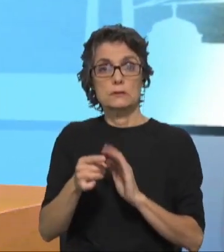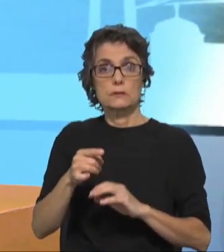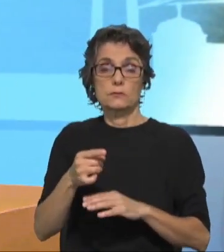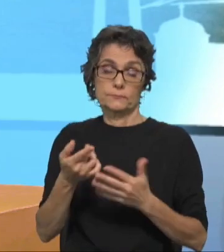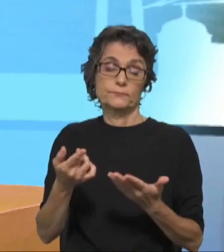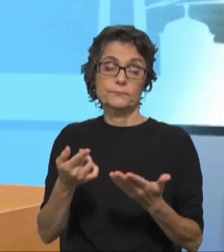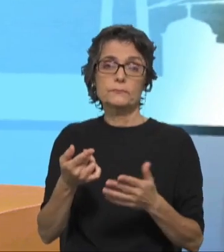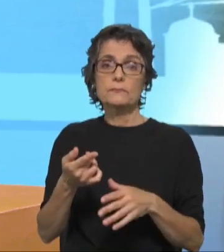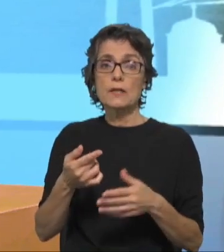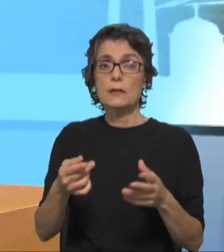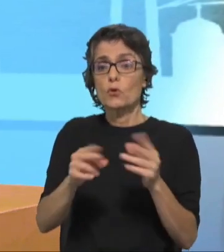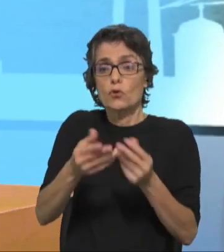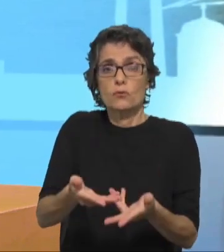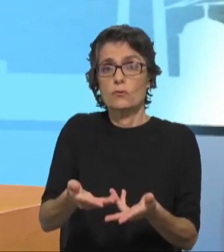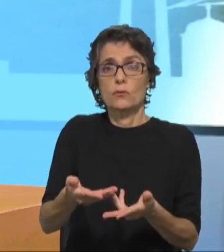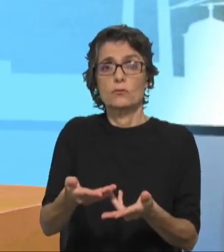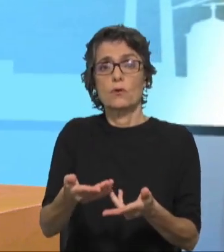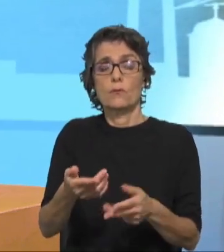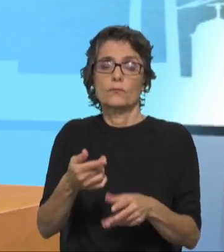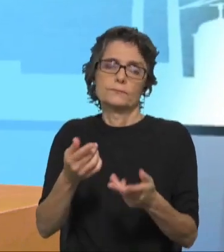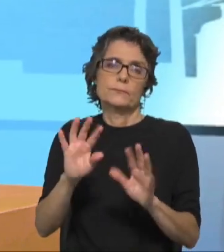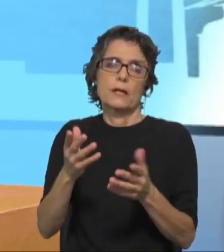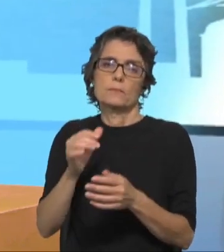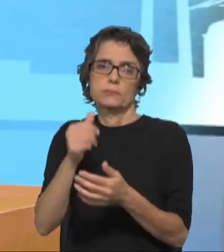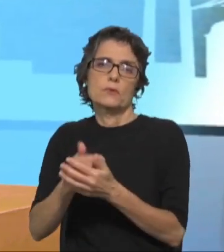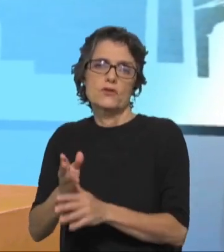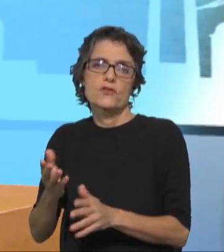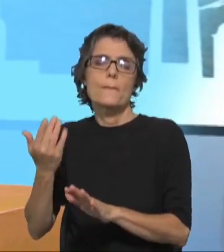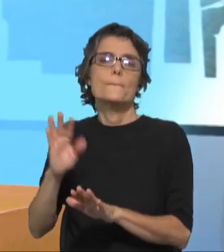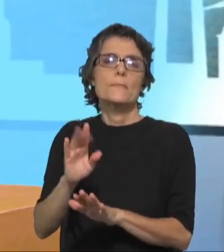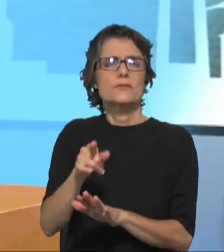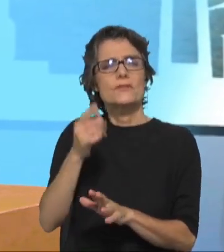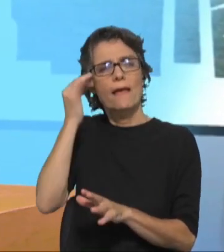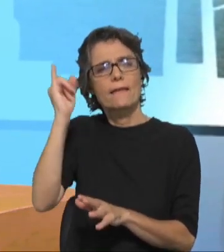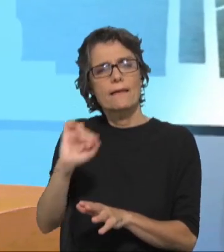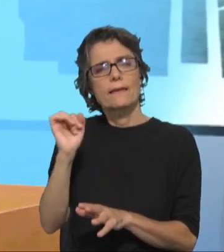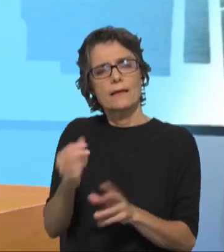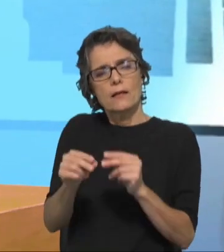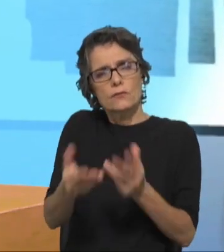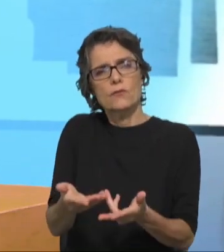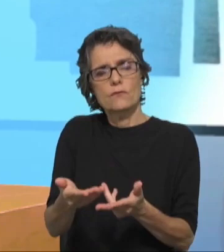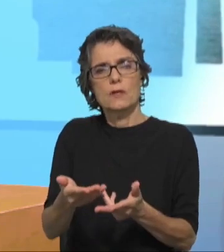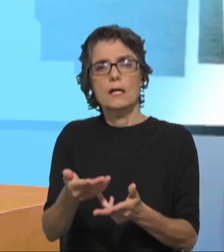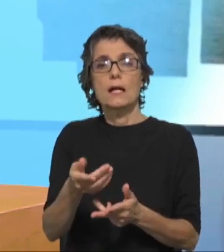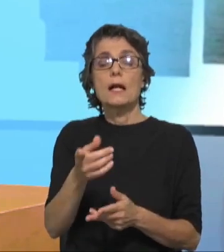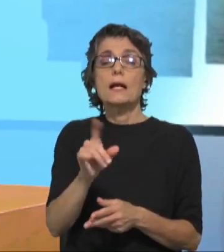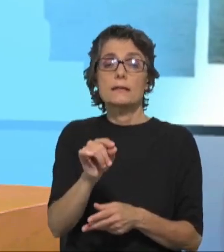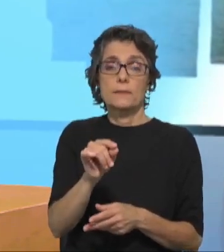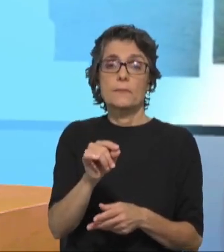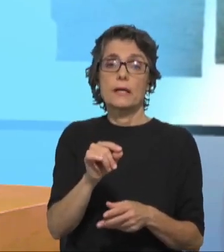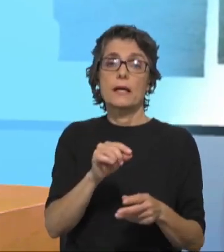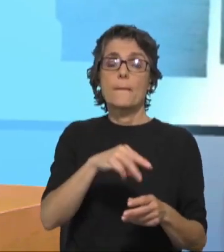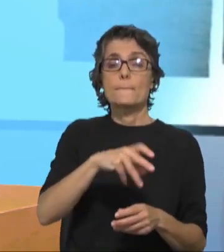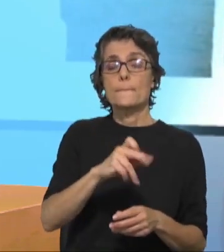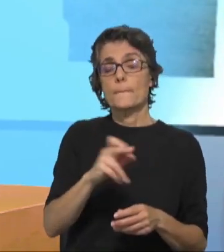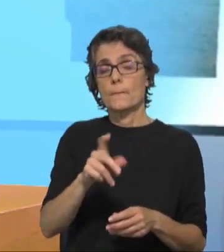esteja entre nós. Mas, por exemplo, e pensando em Baltazar, no caso da teologia, temos José Maria Esquirol, com a Escola